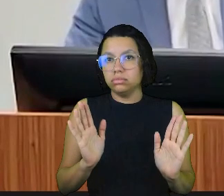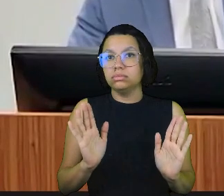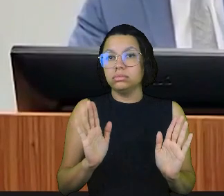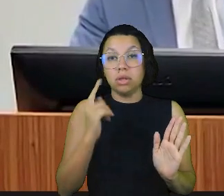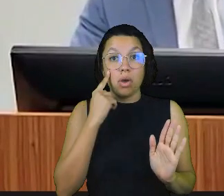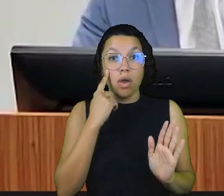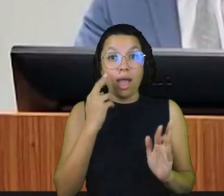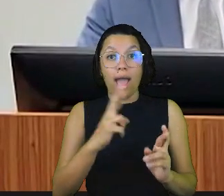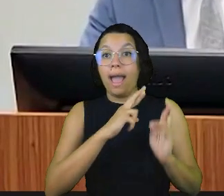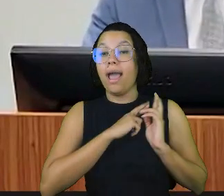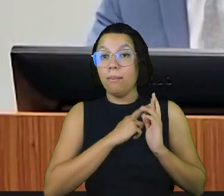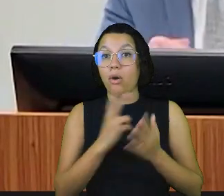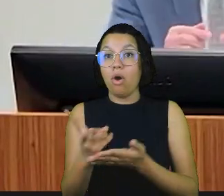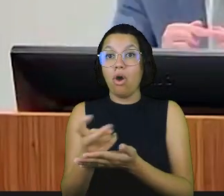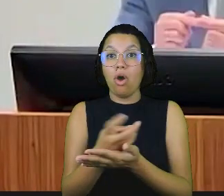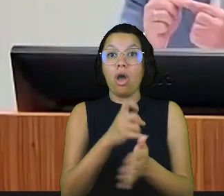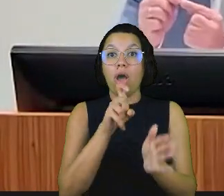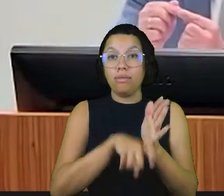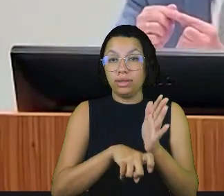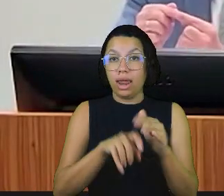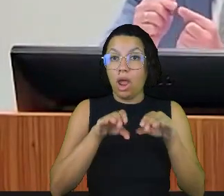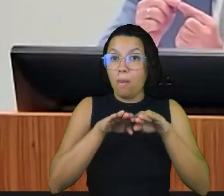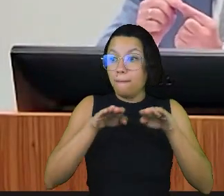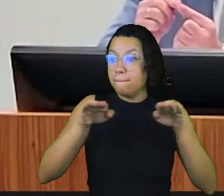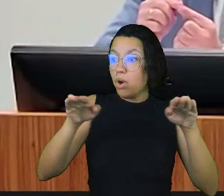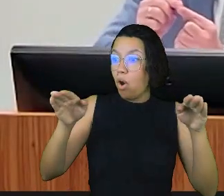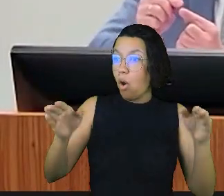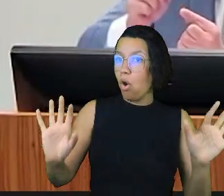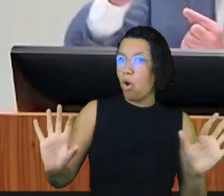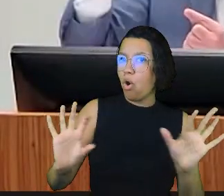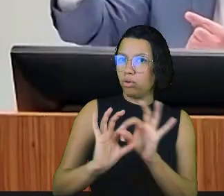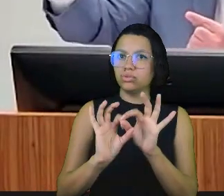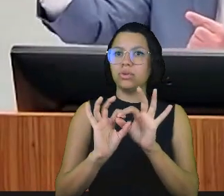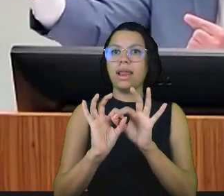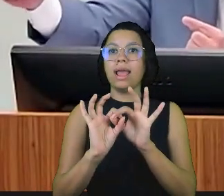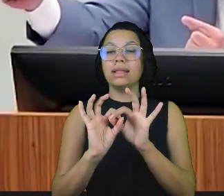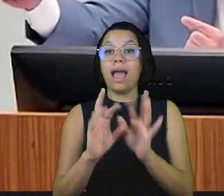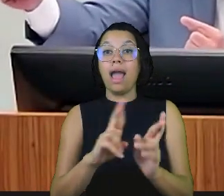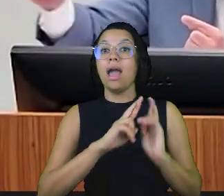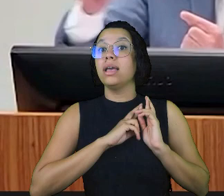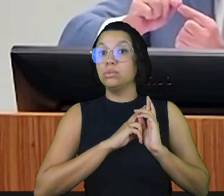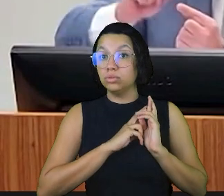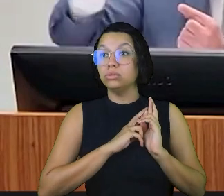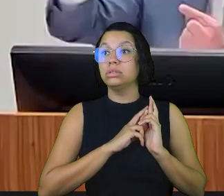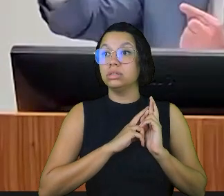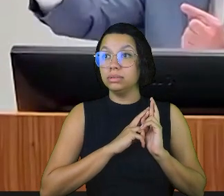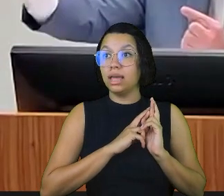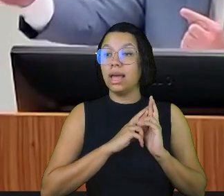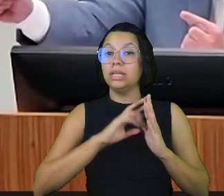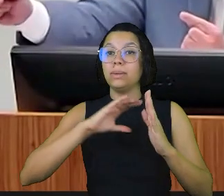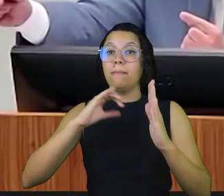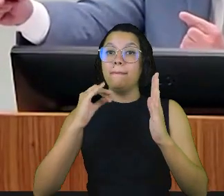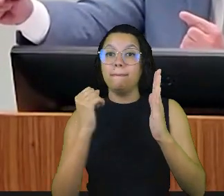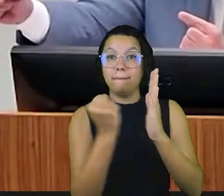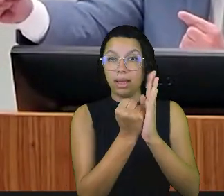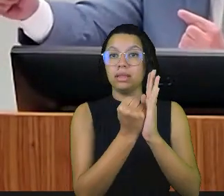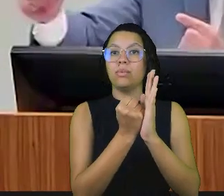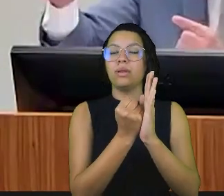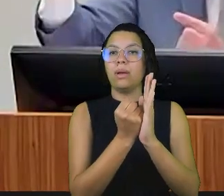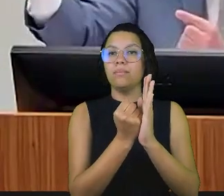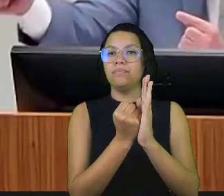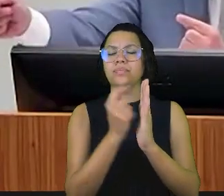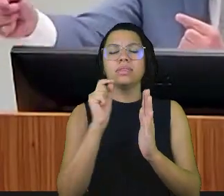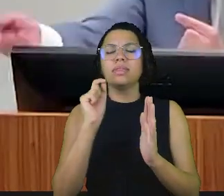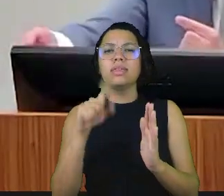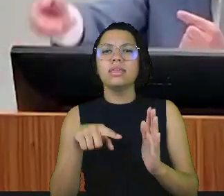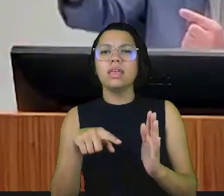a responsabilidade tributária é uma ponte que nos conecta à responsabilidade patrimonial, que é o